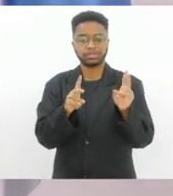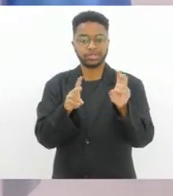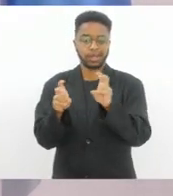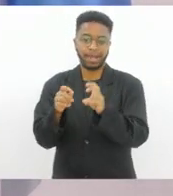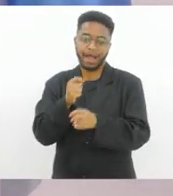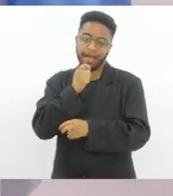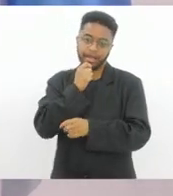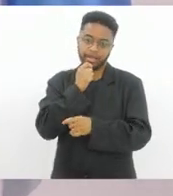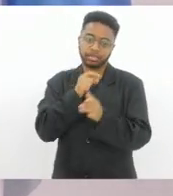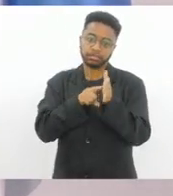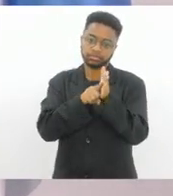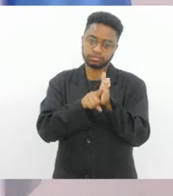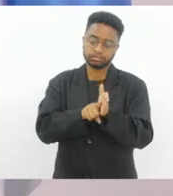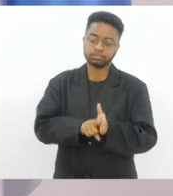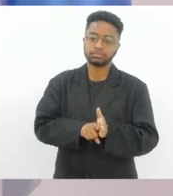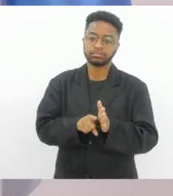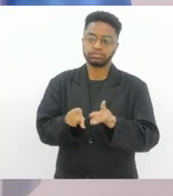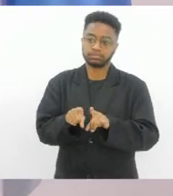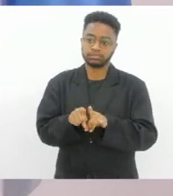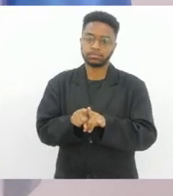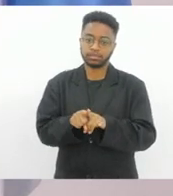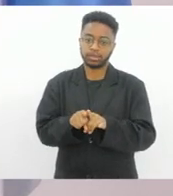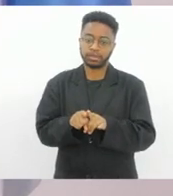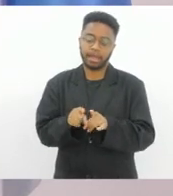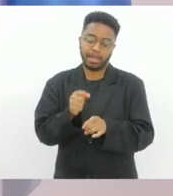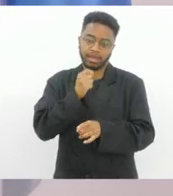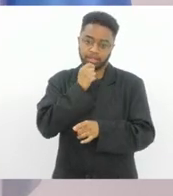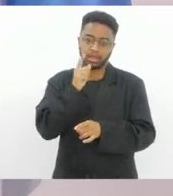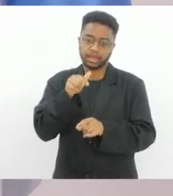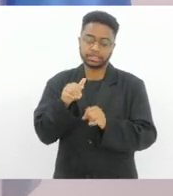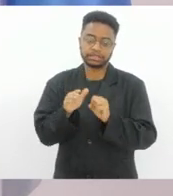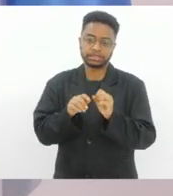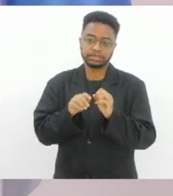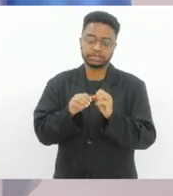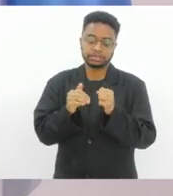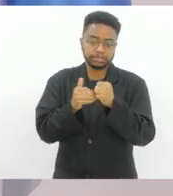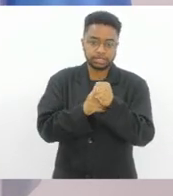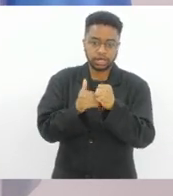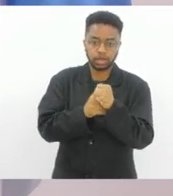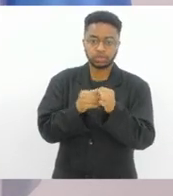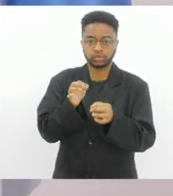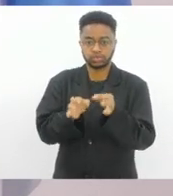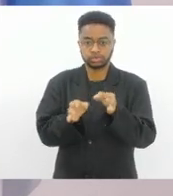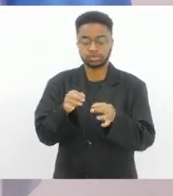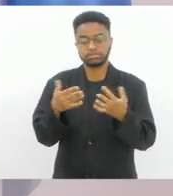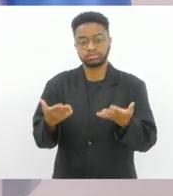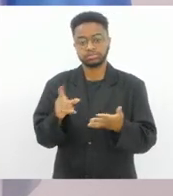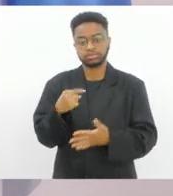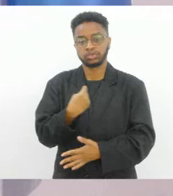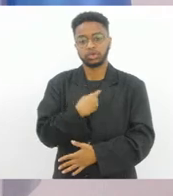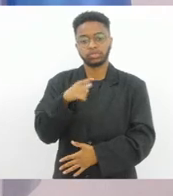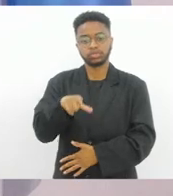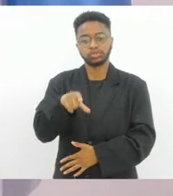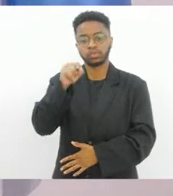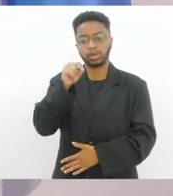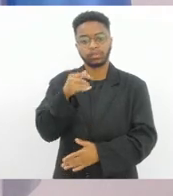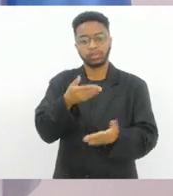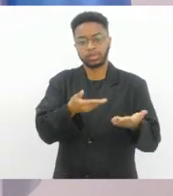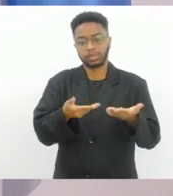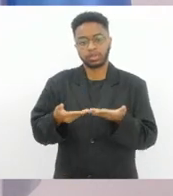em investigação, inclusive em sigilo e segredo de justiça, nós optamos por não...